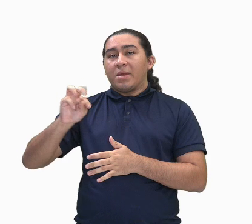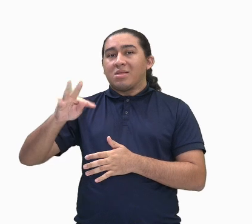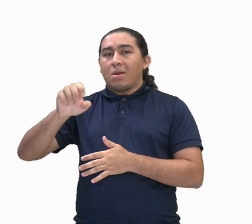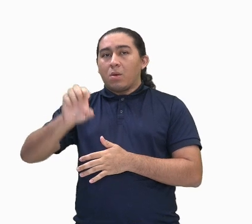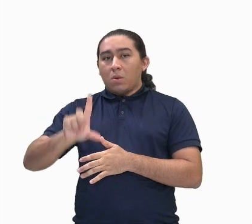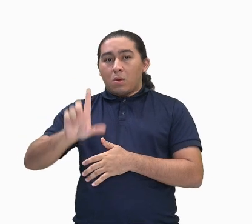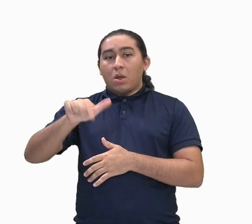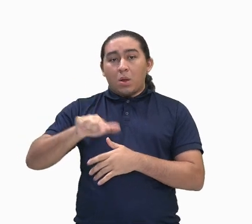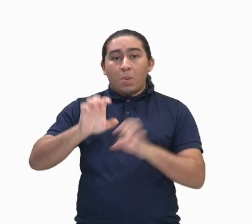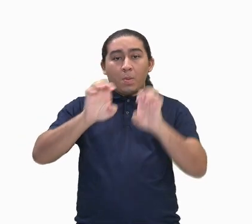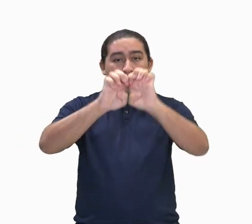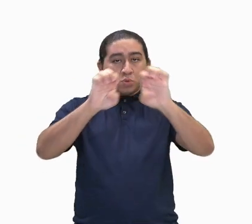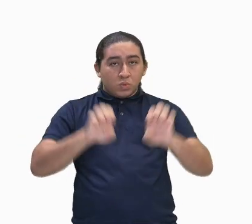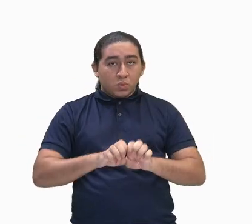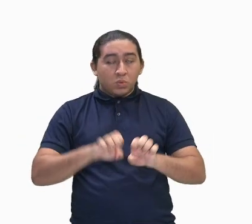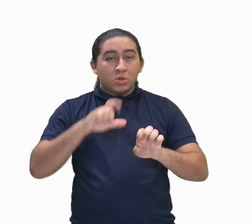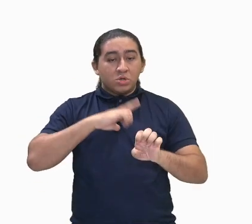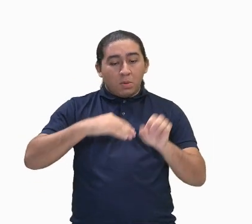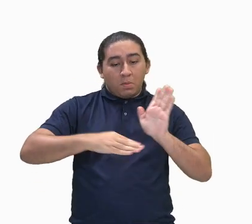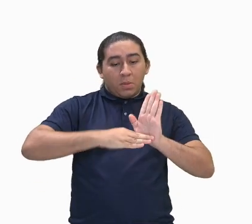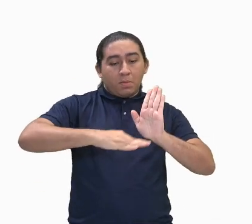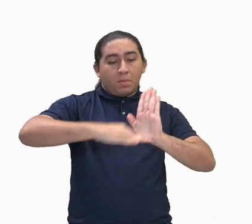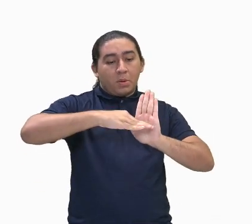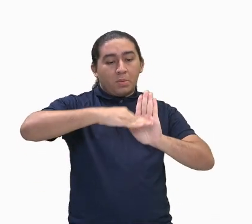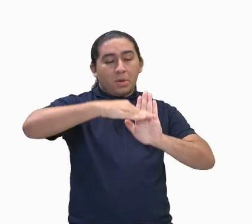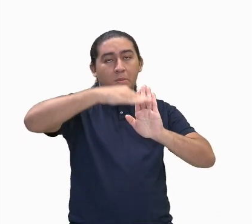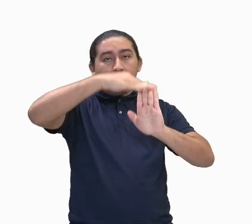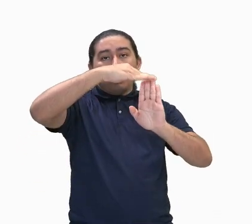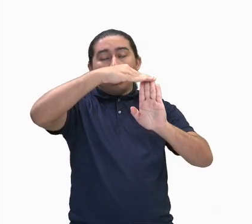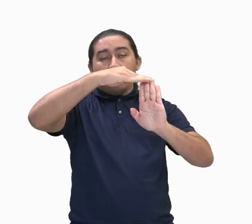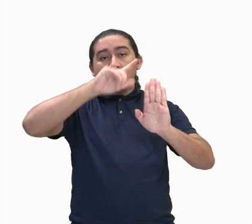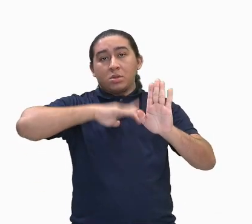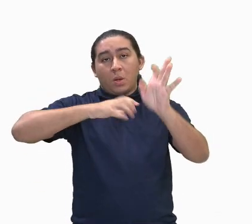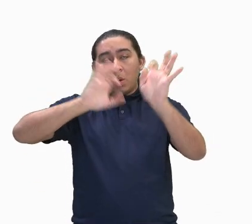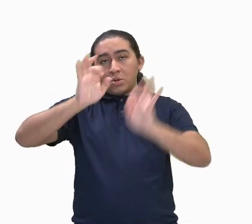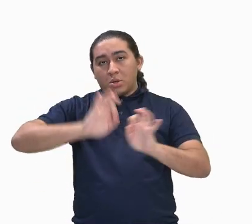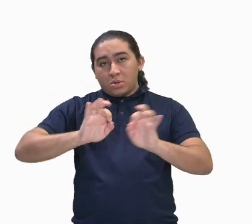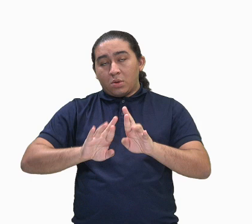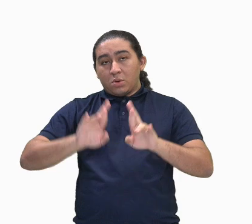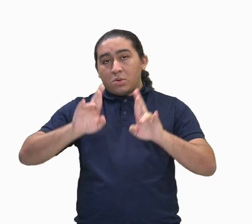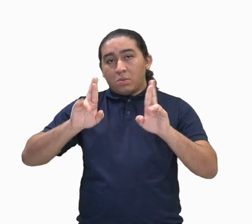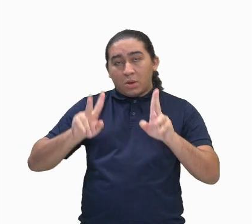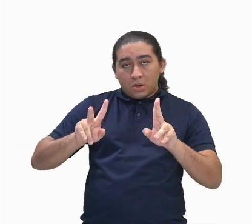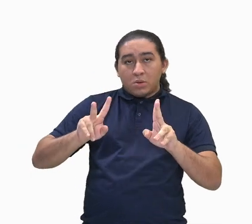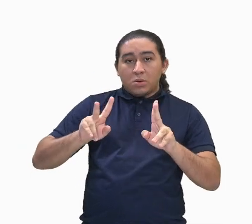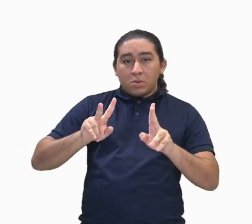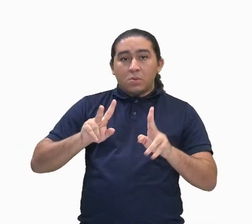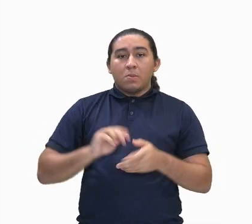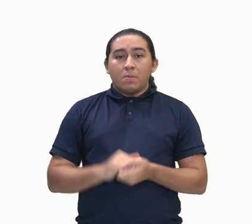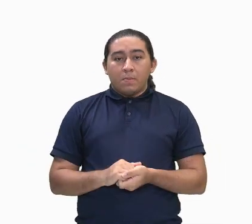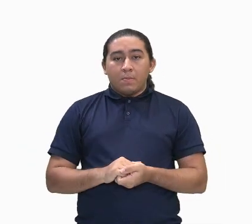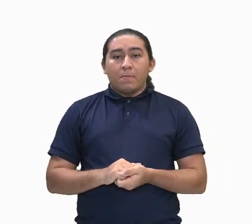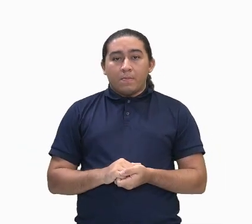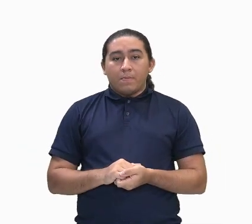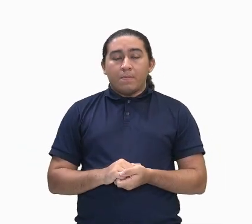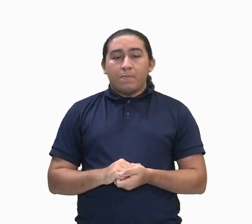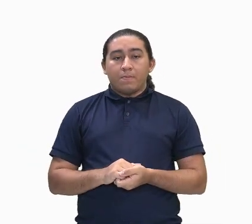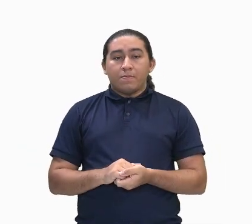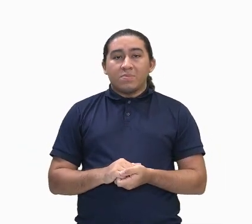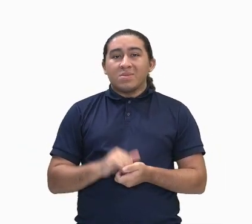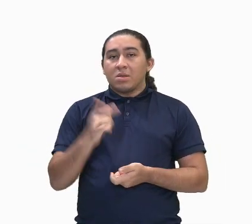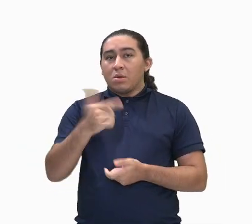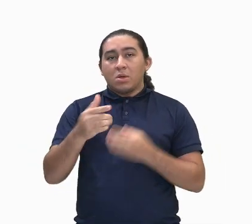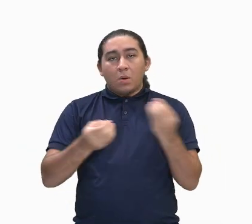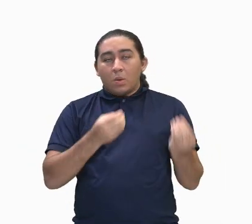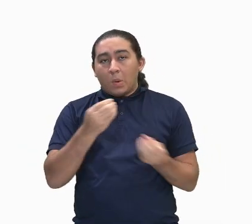com níveis de organização e importância social diferentes e em que pouca gente consegue mudar a sua posição